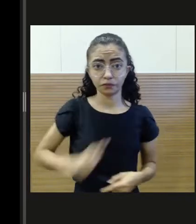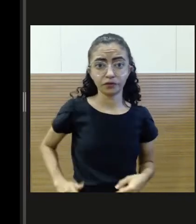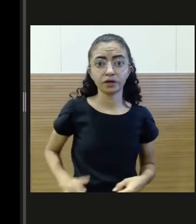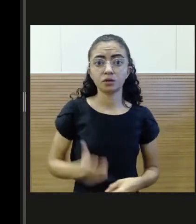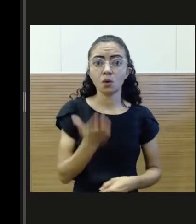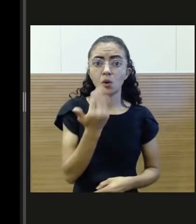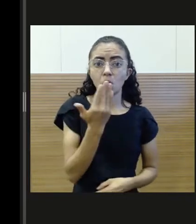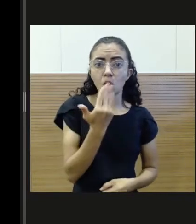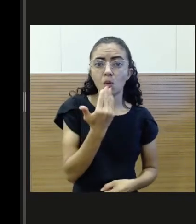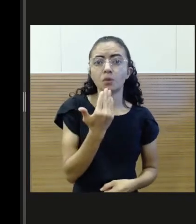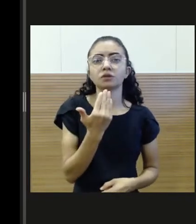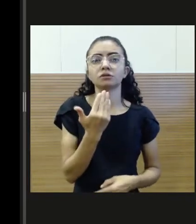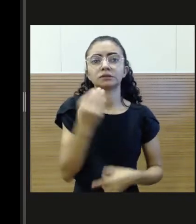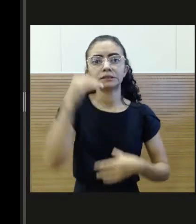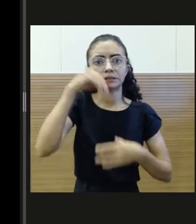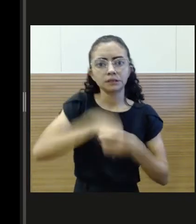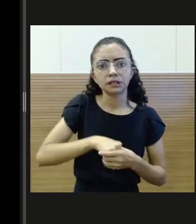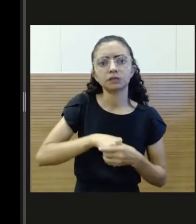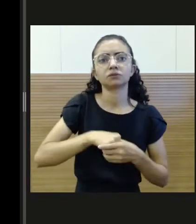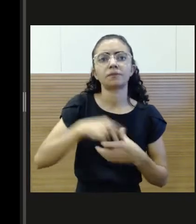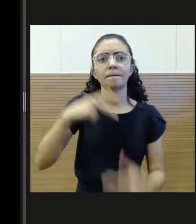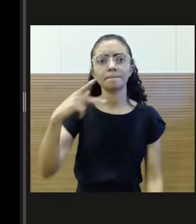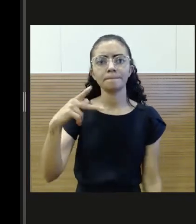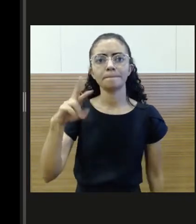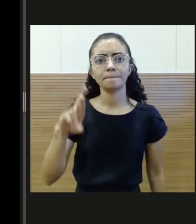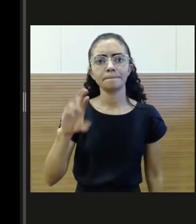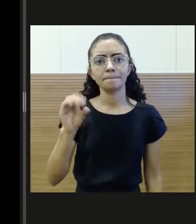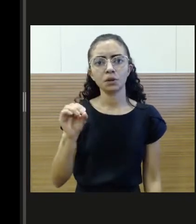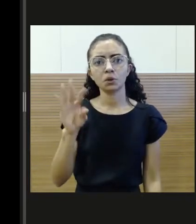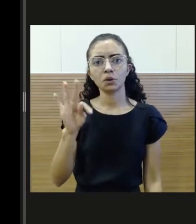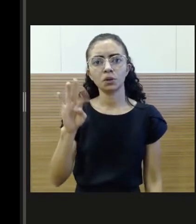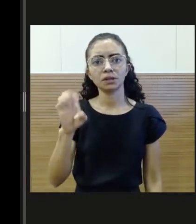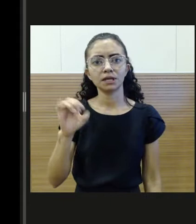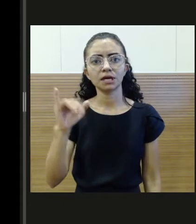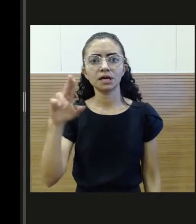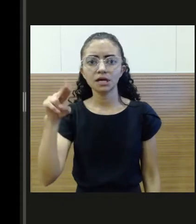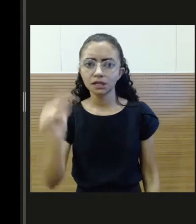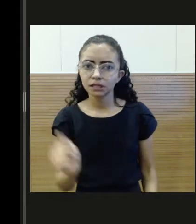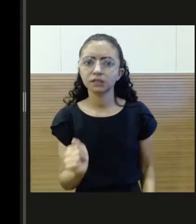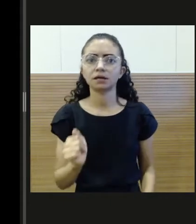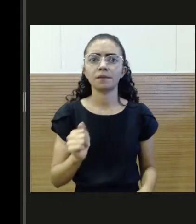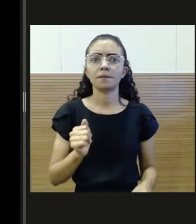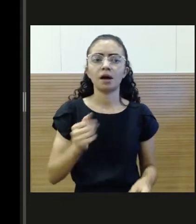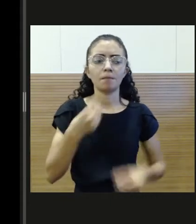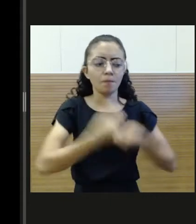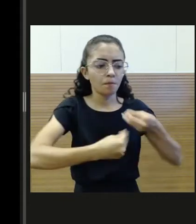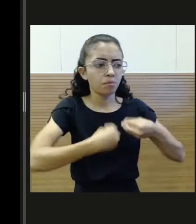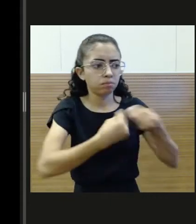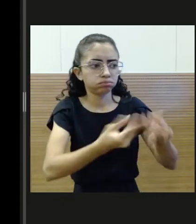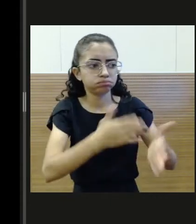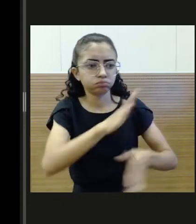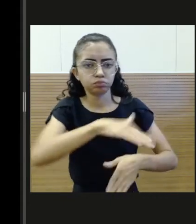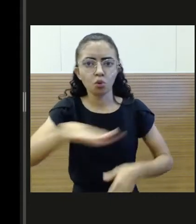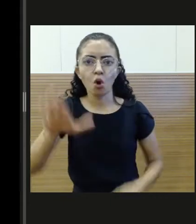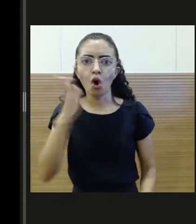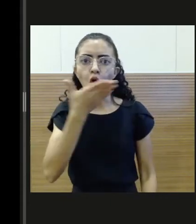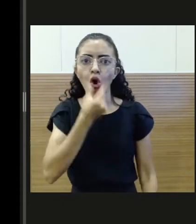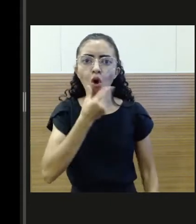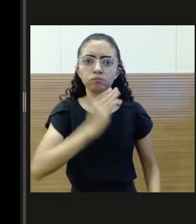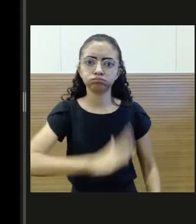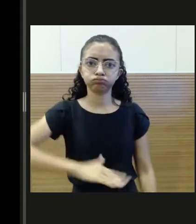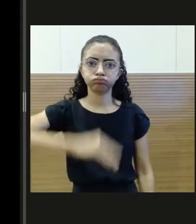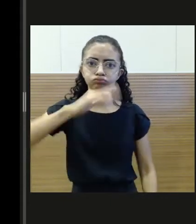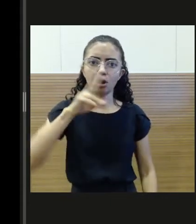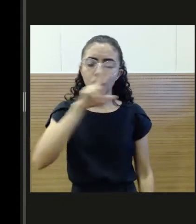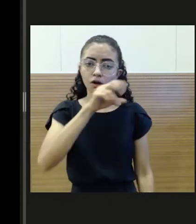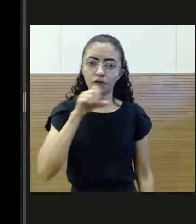para criar homens fortes para lutar as guerras terrestres. Esse trabalho foi acelerado na indústria,